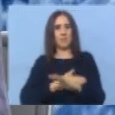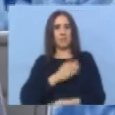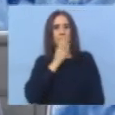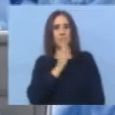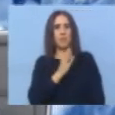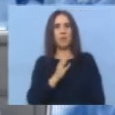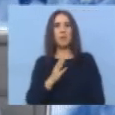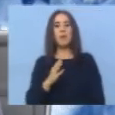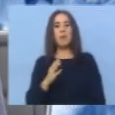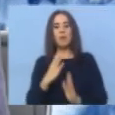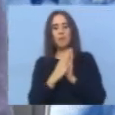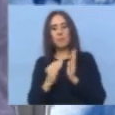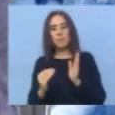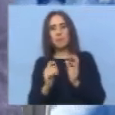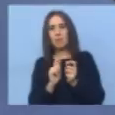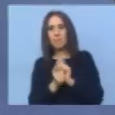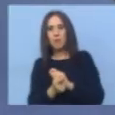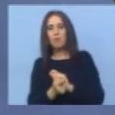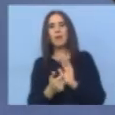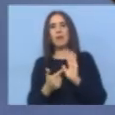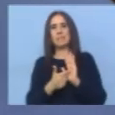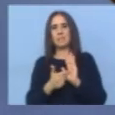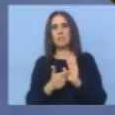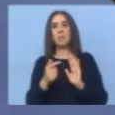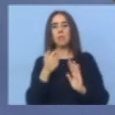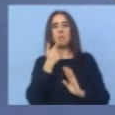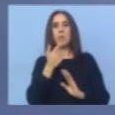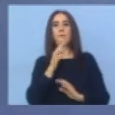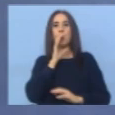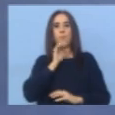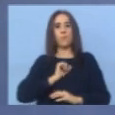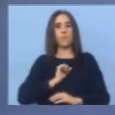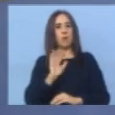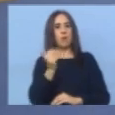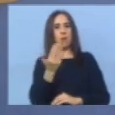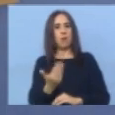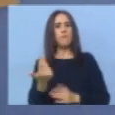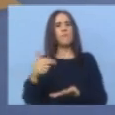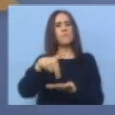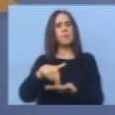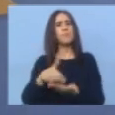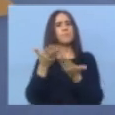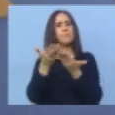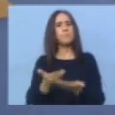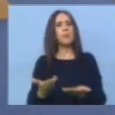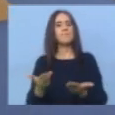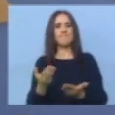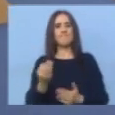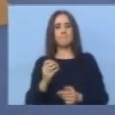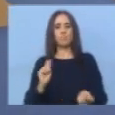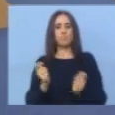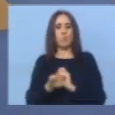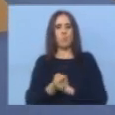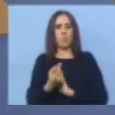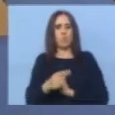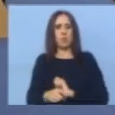a mudança de paradigma, que é sobre isso que vem dizer: este é o meu filho, é para isto que ele veio, para fazer esta